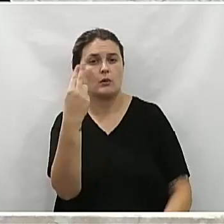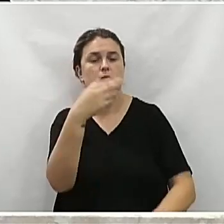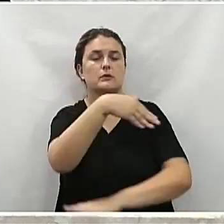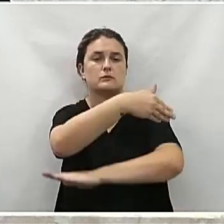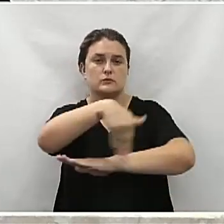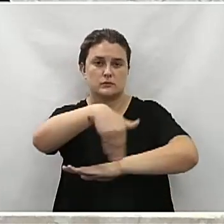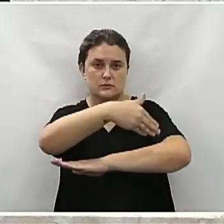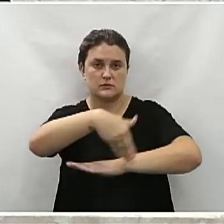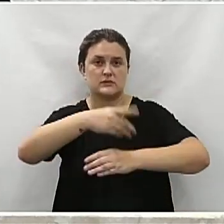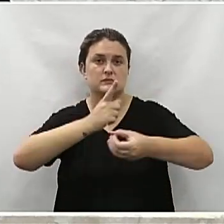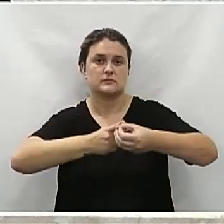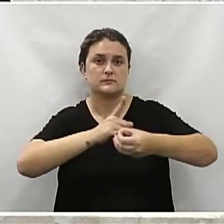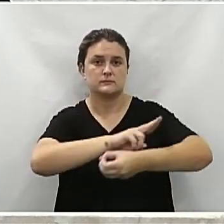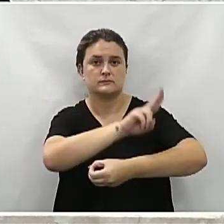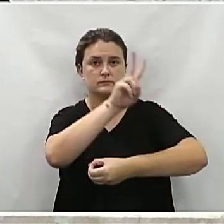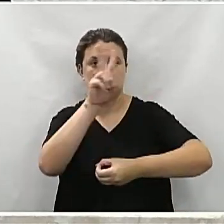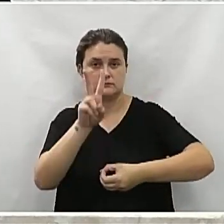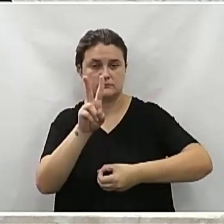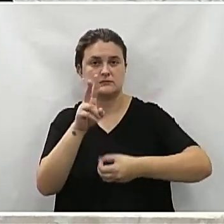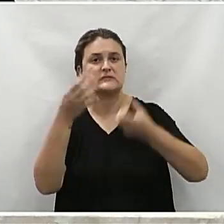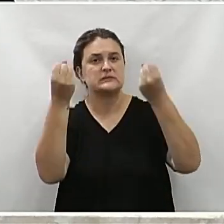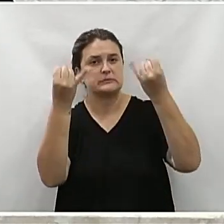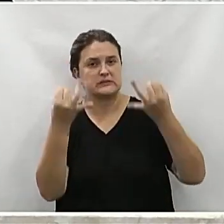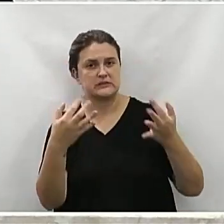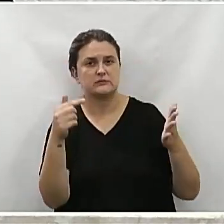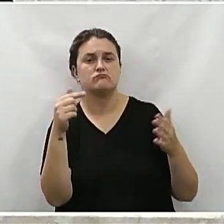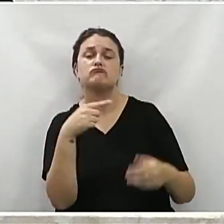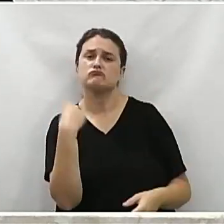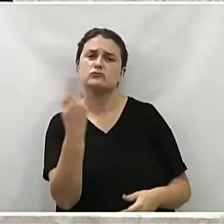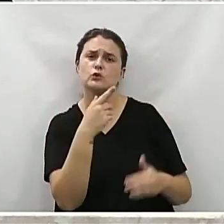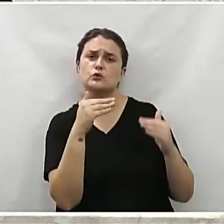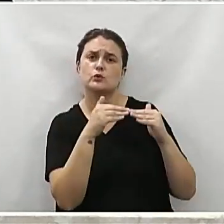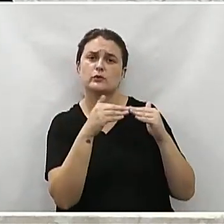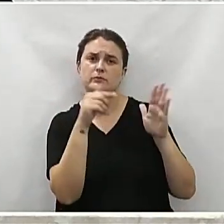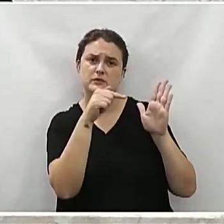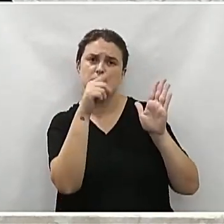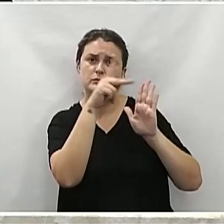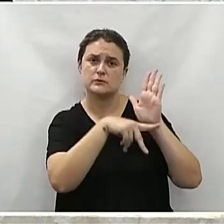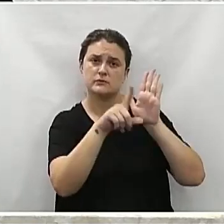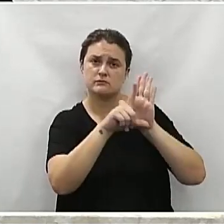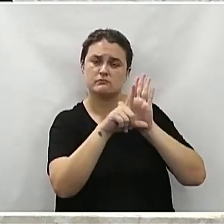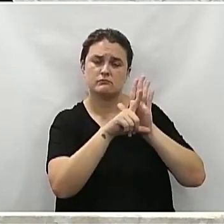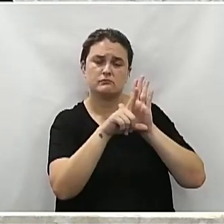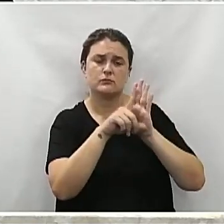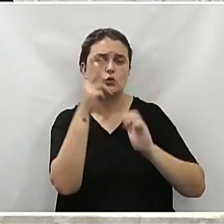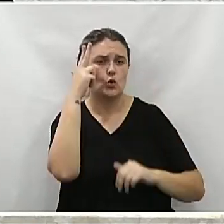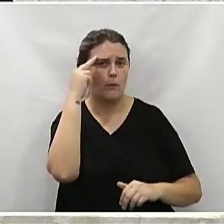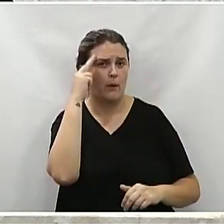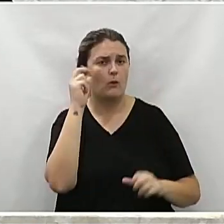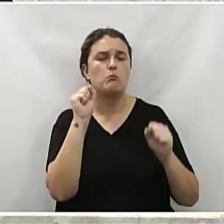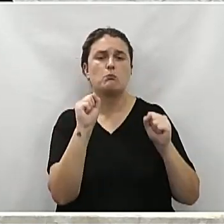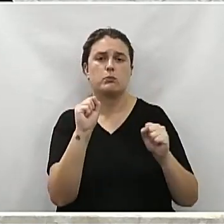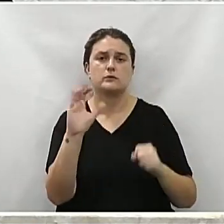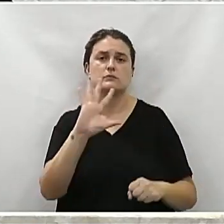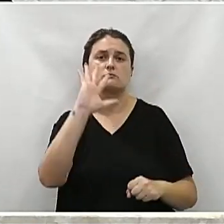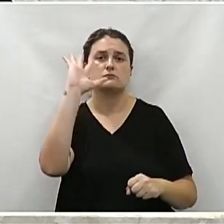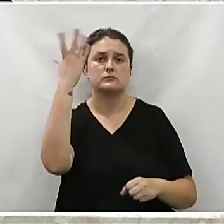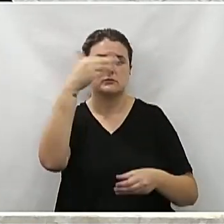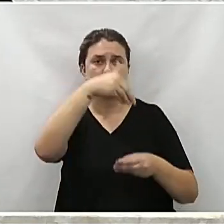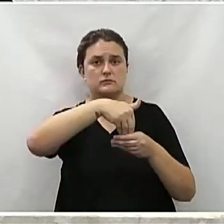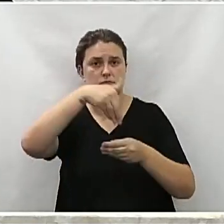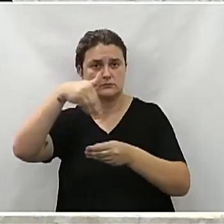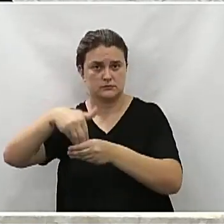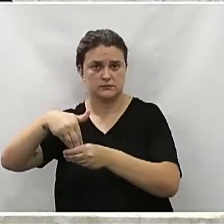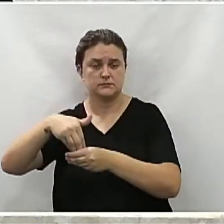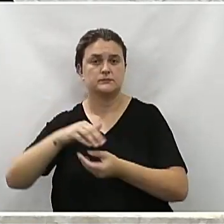vias no município de União da Vitória. Fundamentação, somos de parecer favorável ao projeto em questão, devendo mesmo seguir os trâmites